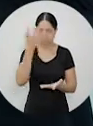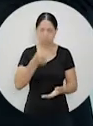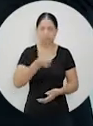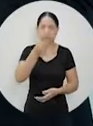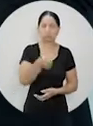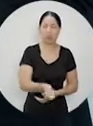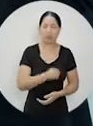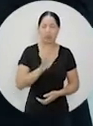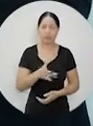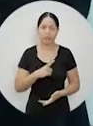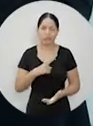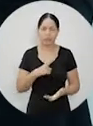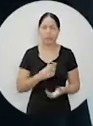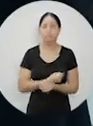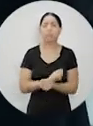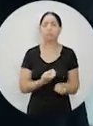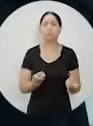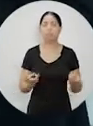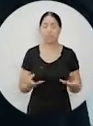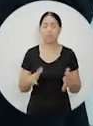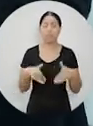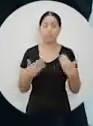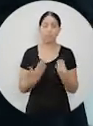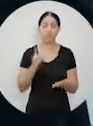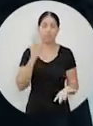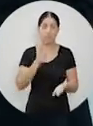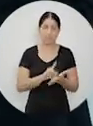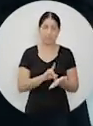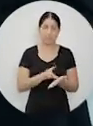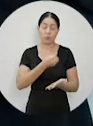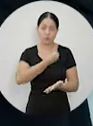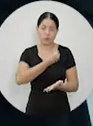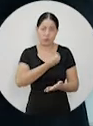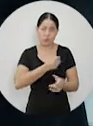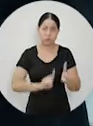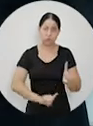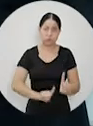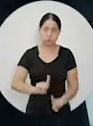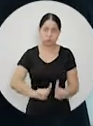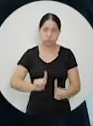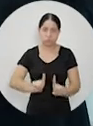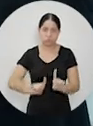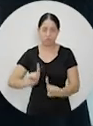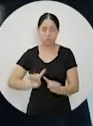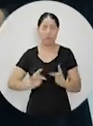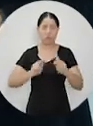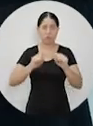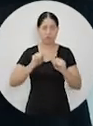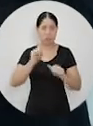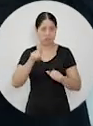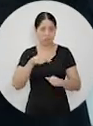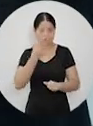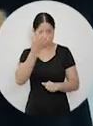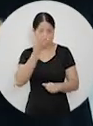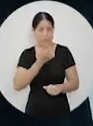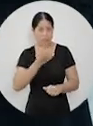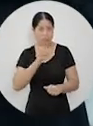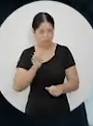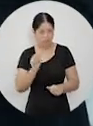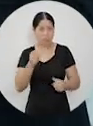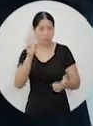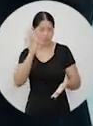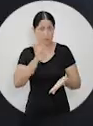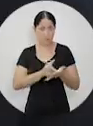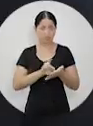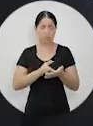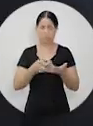de apurações que existiram. Então, quando a gente começa a trabalhar com números, o nosso trabalho fica muito mais sério, muito